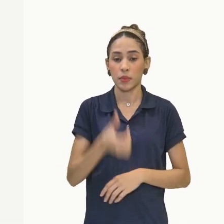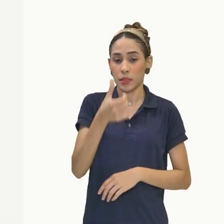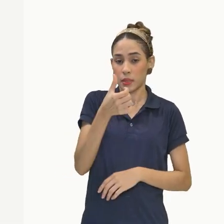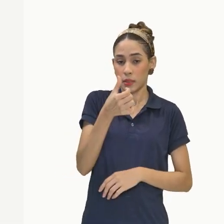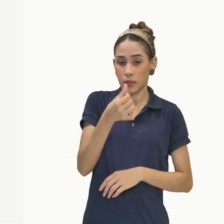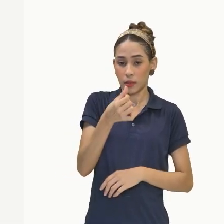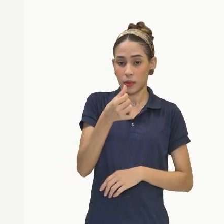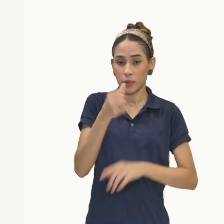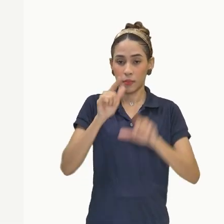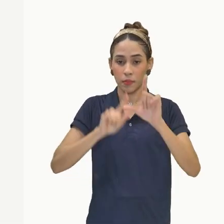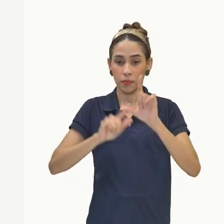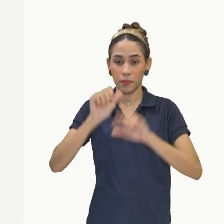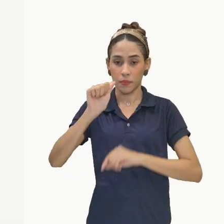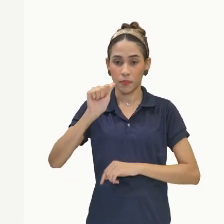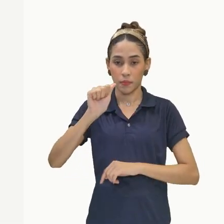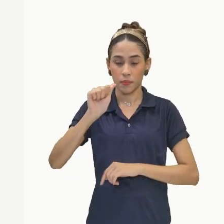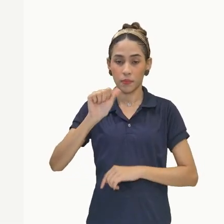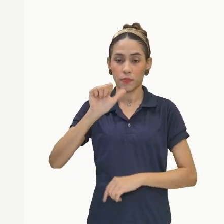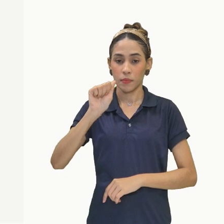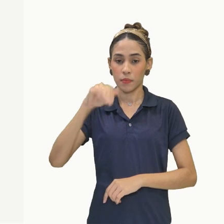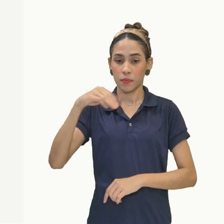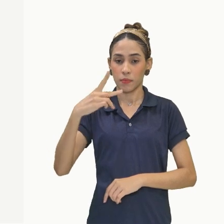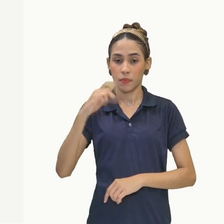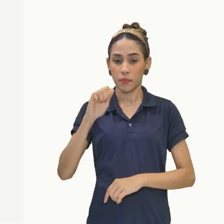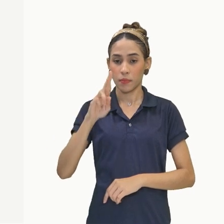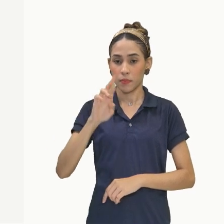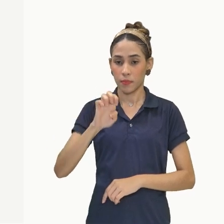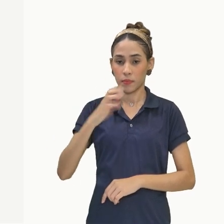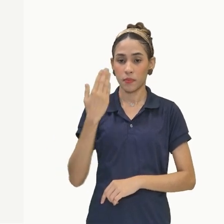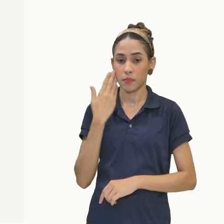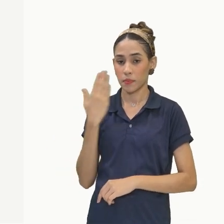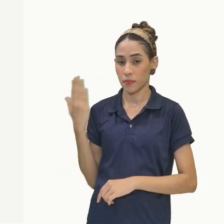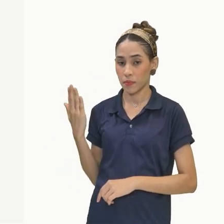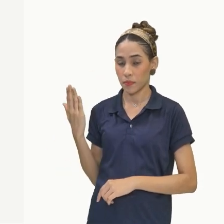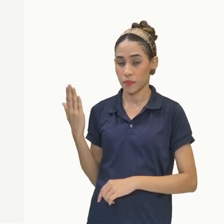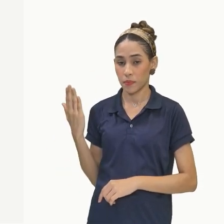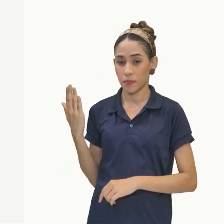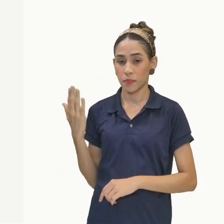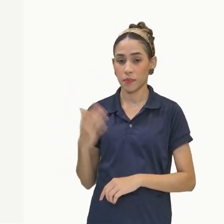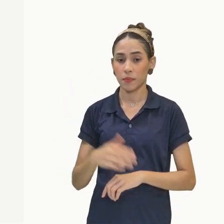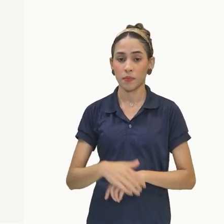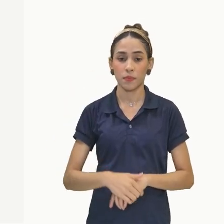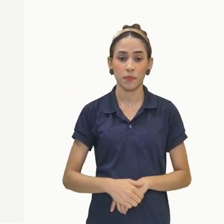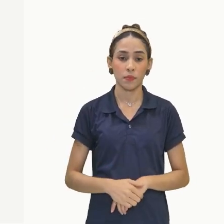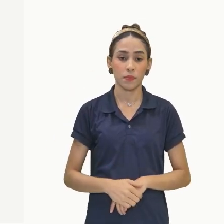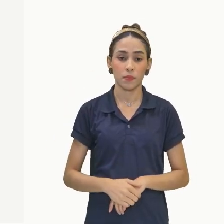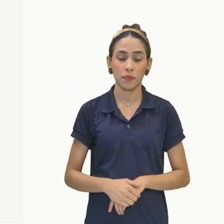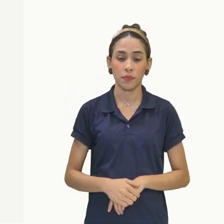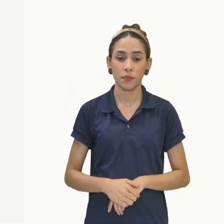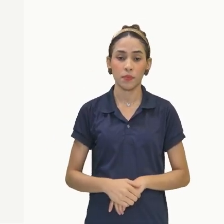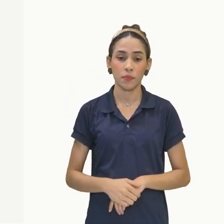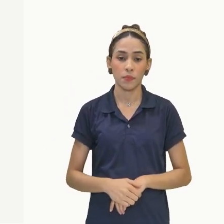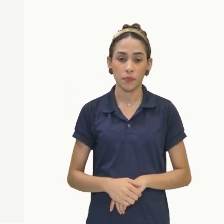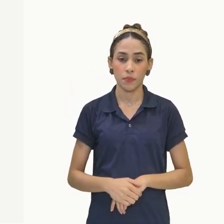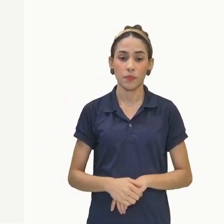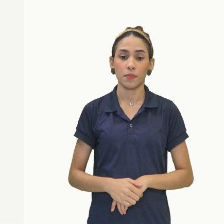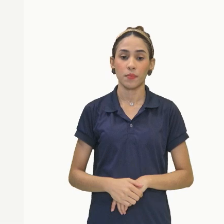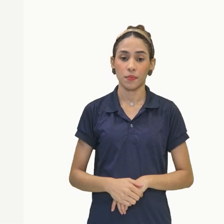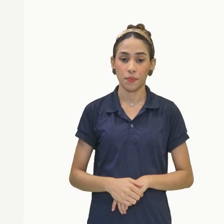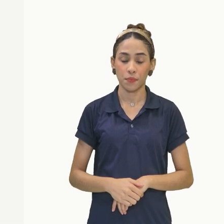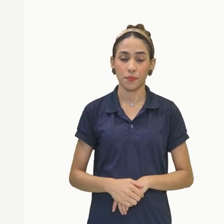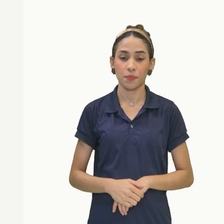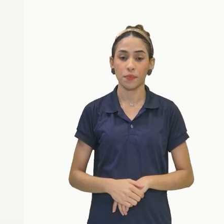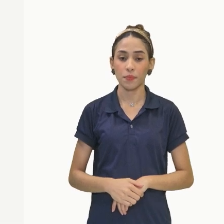dividido por 200. Então eu aqui, ó, simplifico aqui os zeros. 12 dividido por 2, a intensidade da